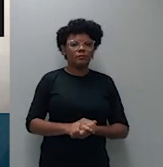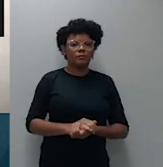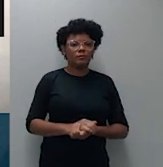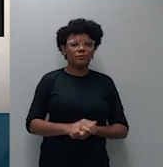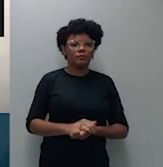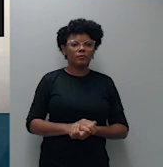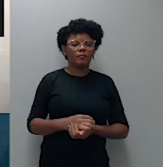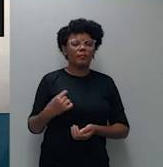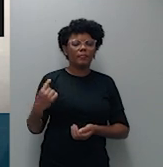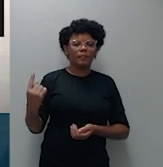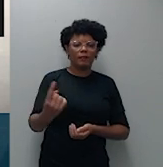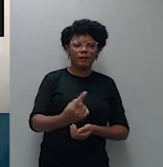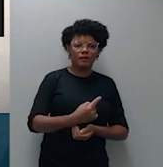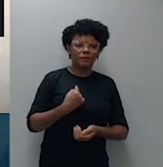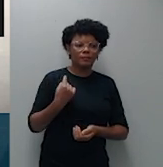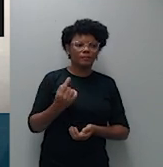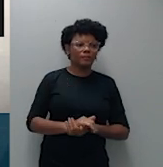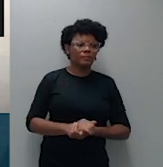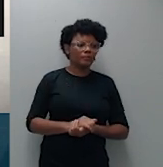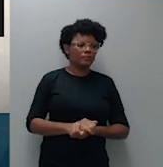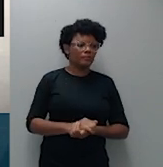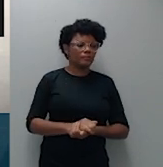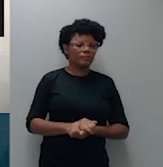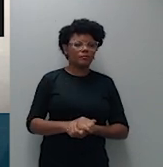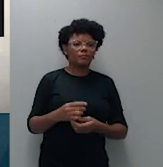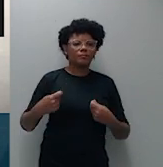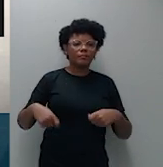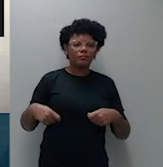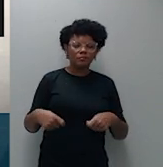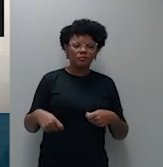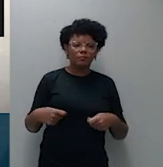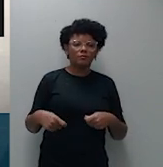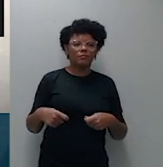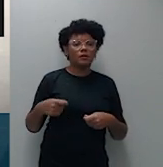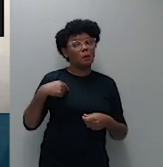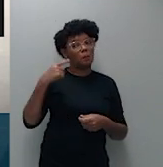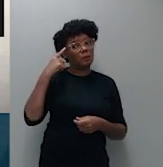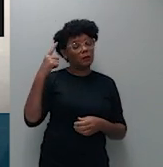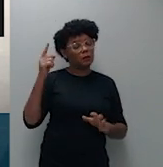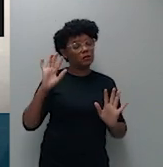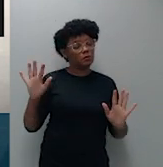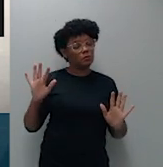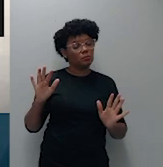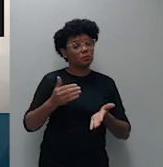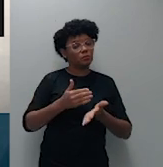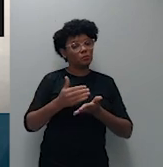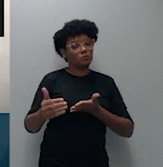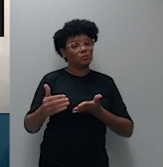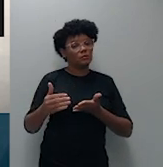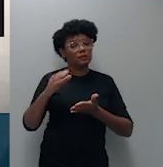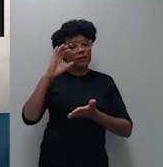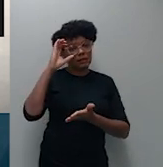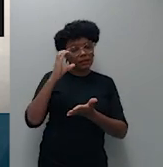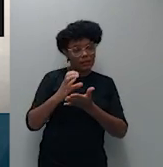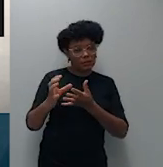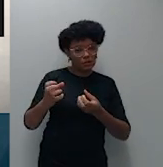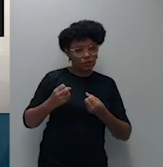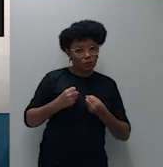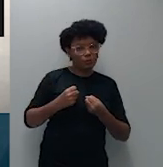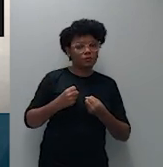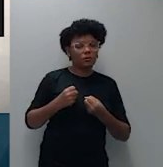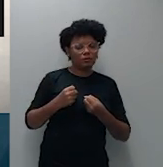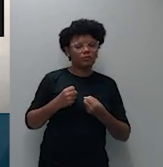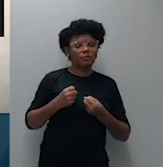que nós precisávamos penso eu a partir da tese